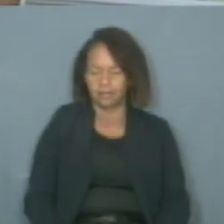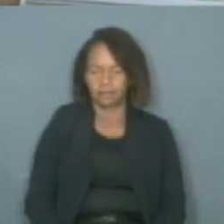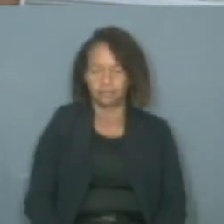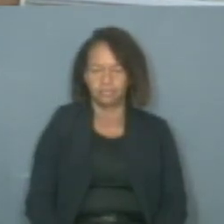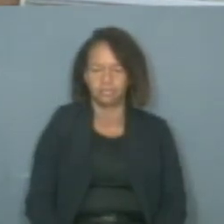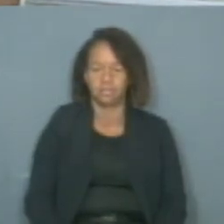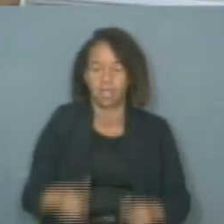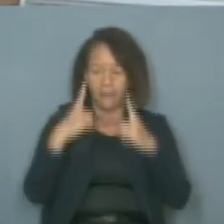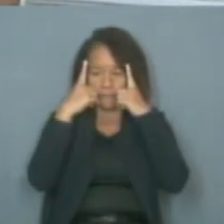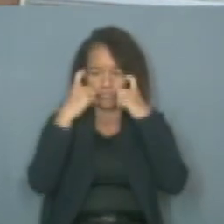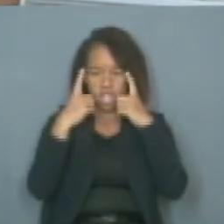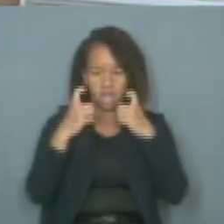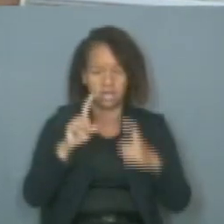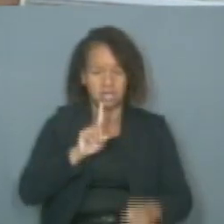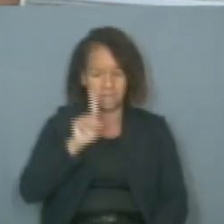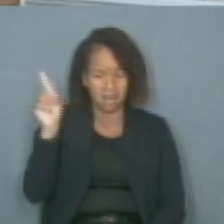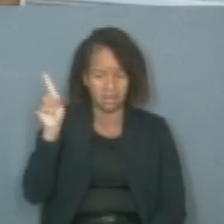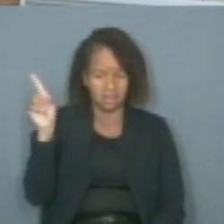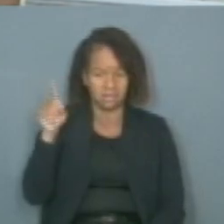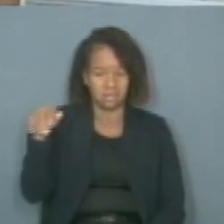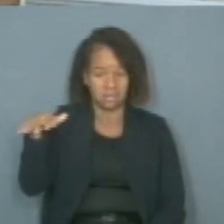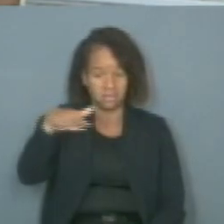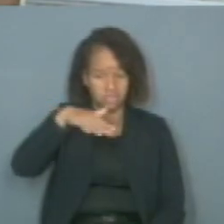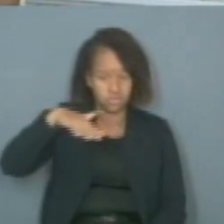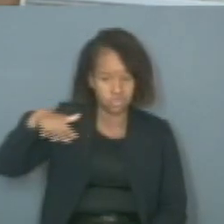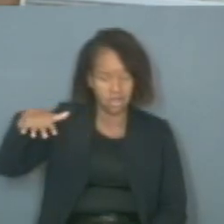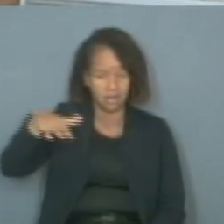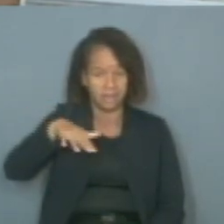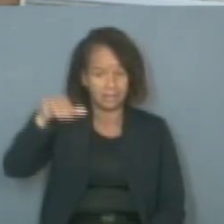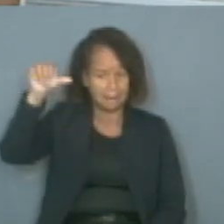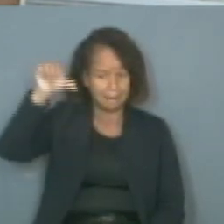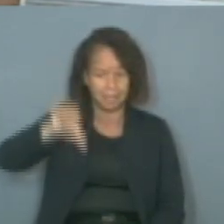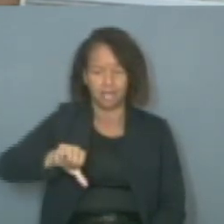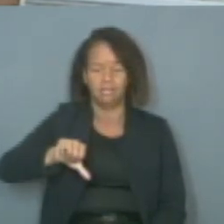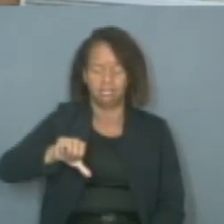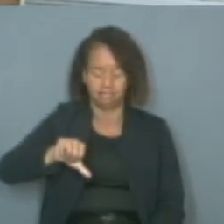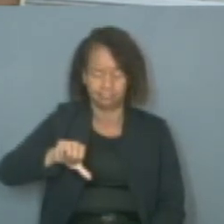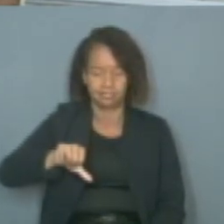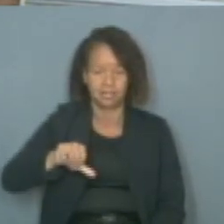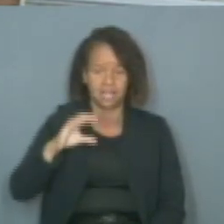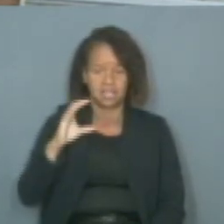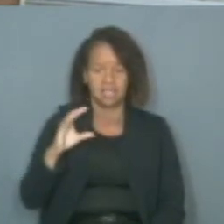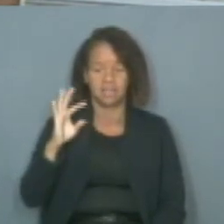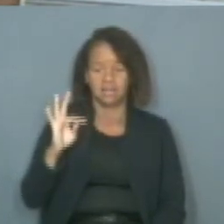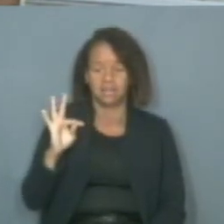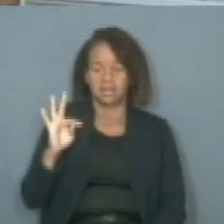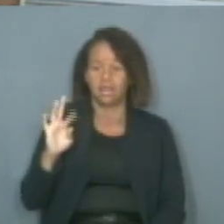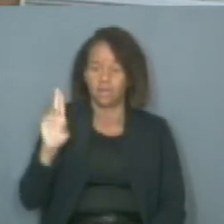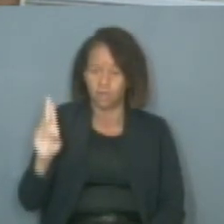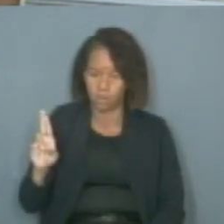a violência naquela região, ela está cada dia pior, e aí a CTTU